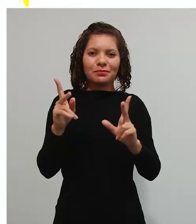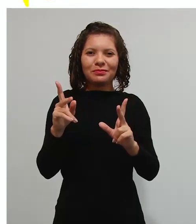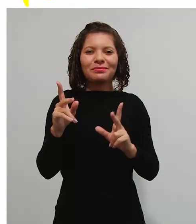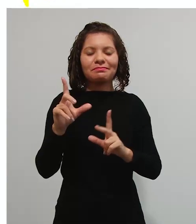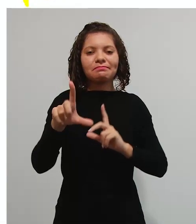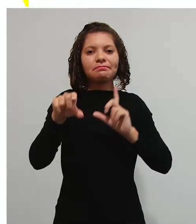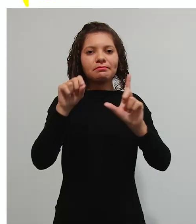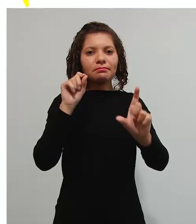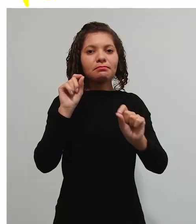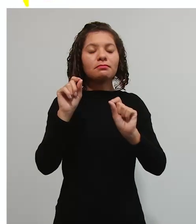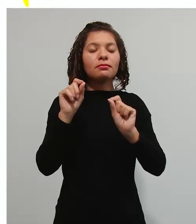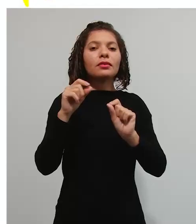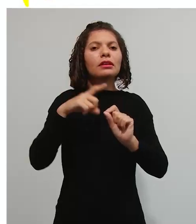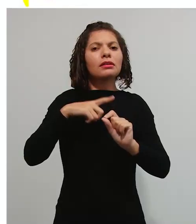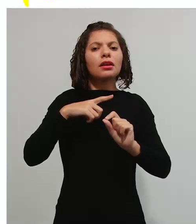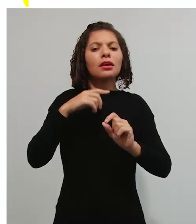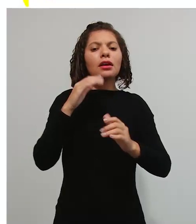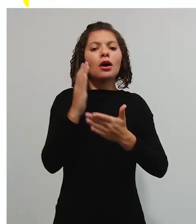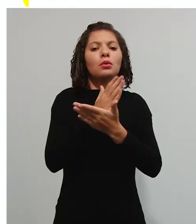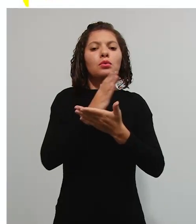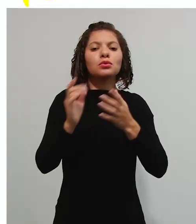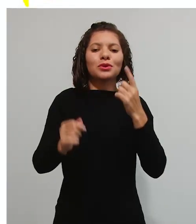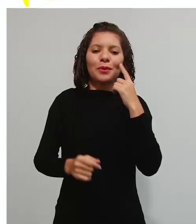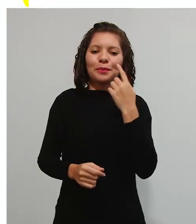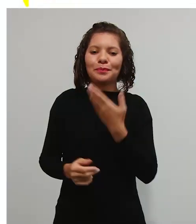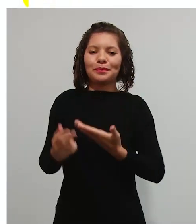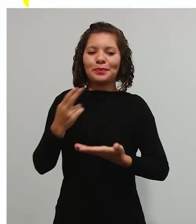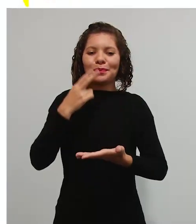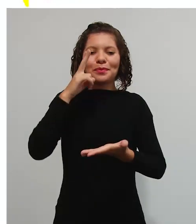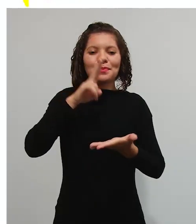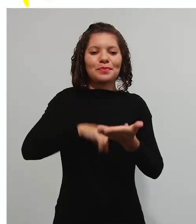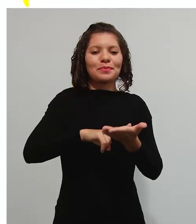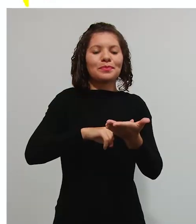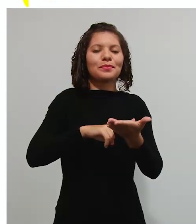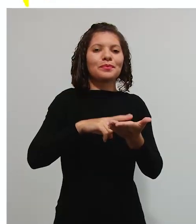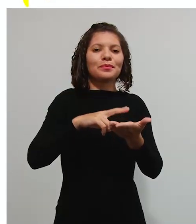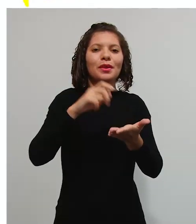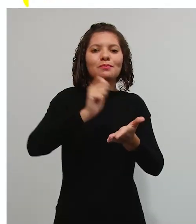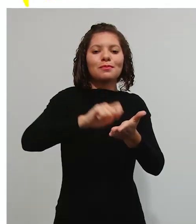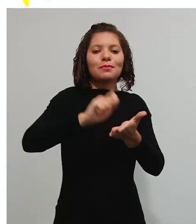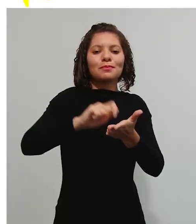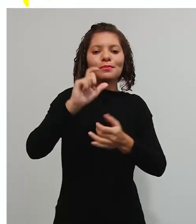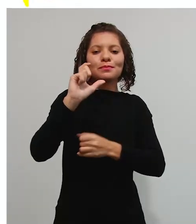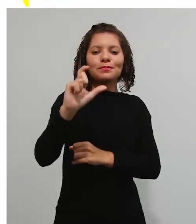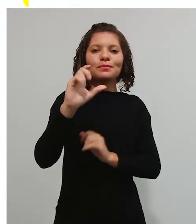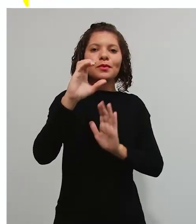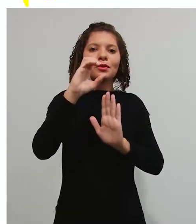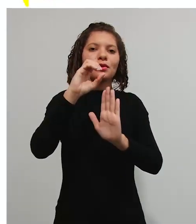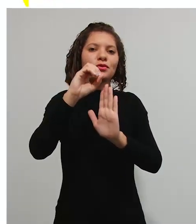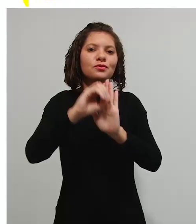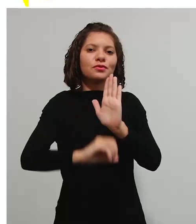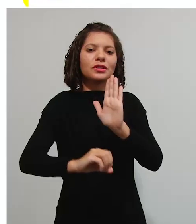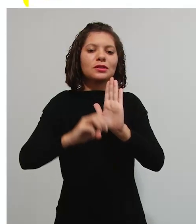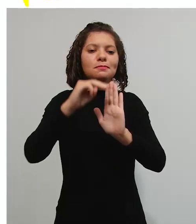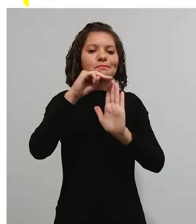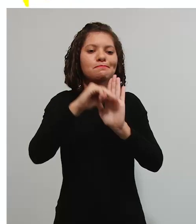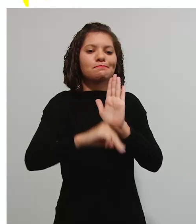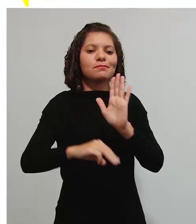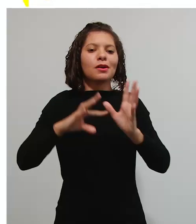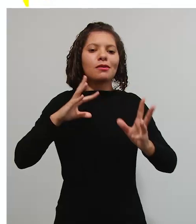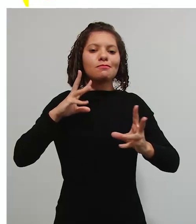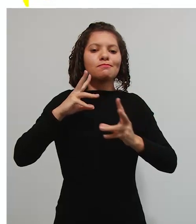utilizado. Aqui eu cito alguns gêneros: propaganda, carta, bilhete, ofício, memorando, resenha, resumo,